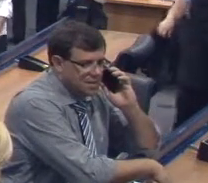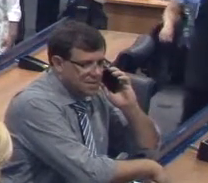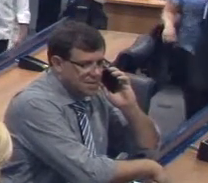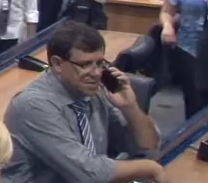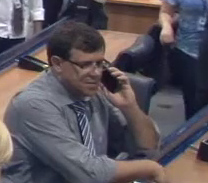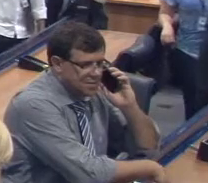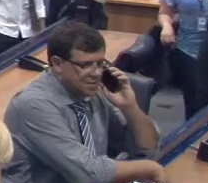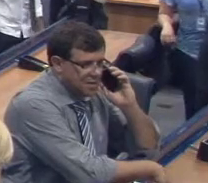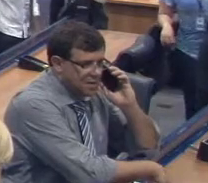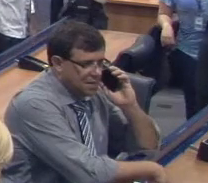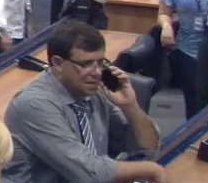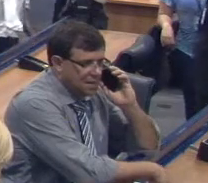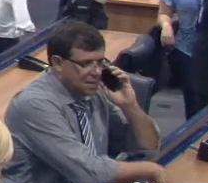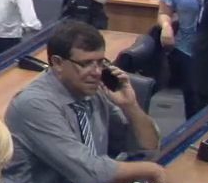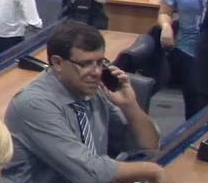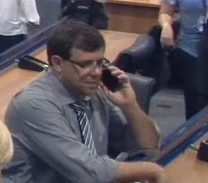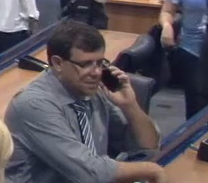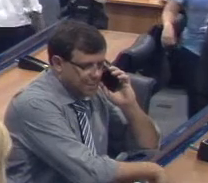Certo.